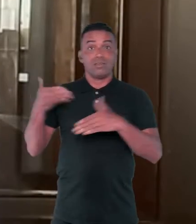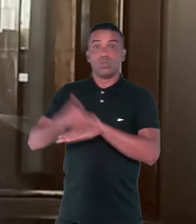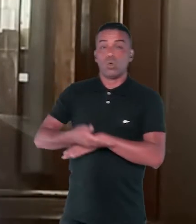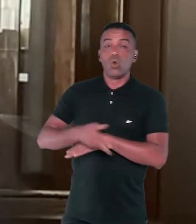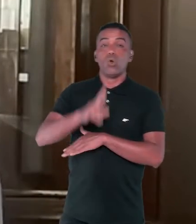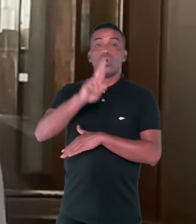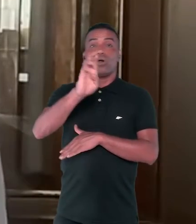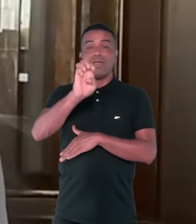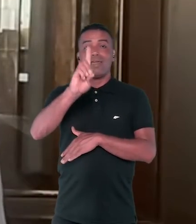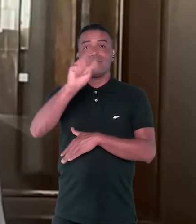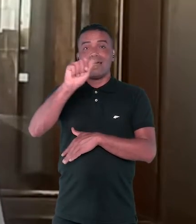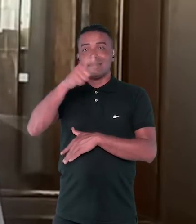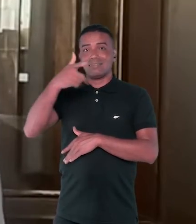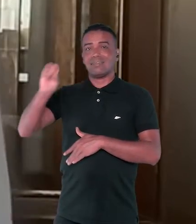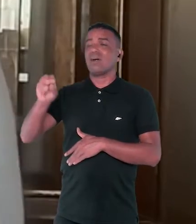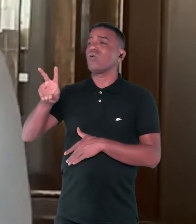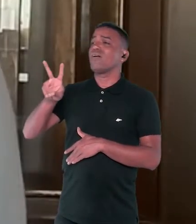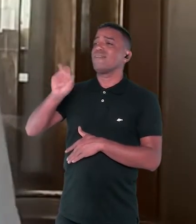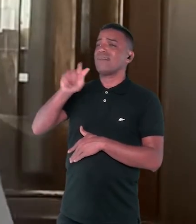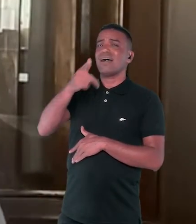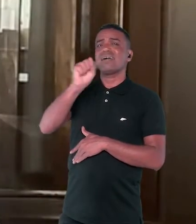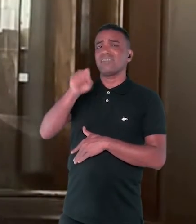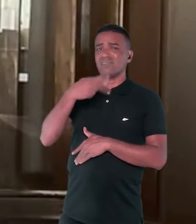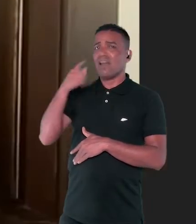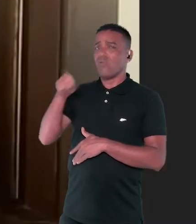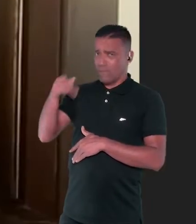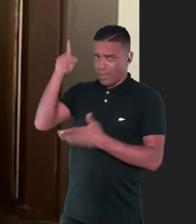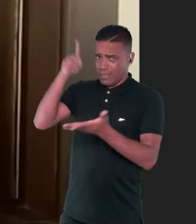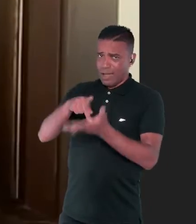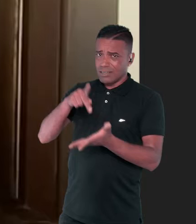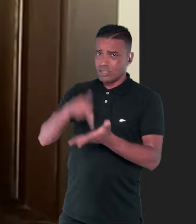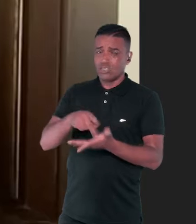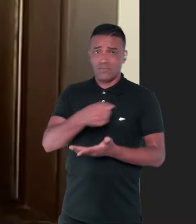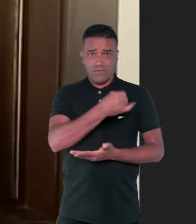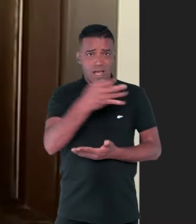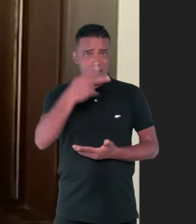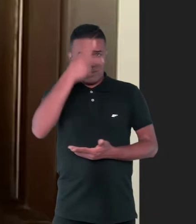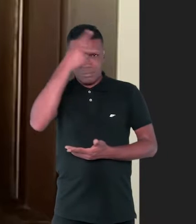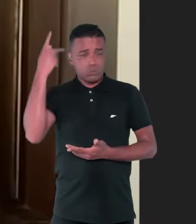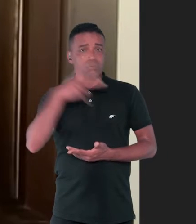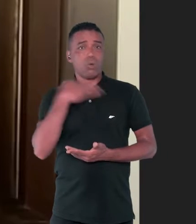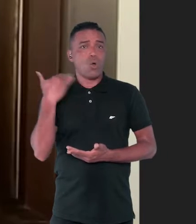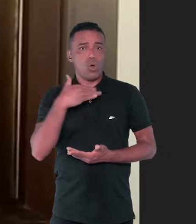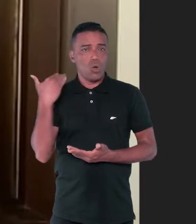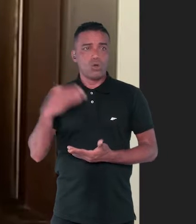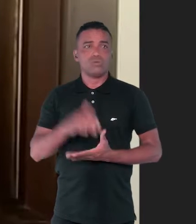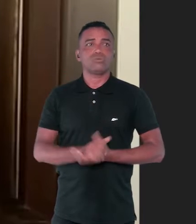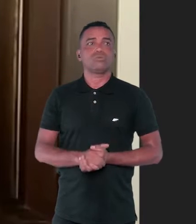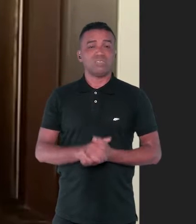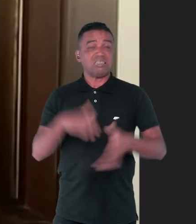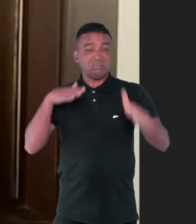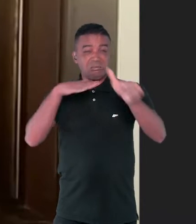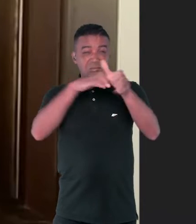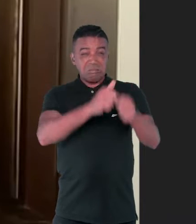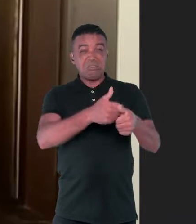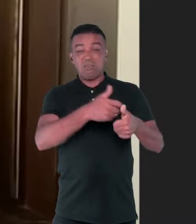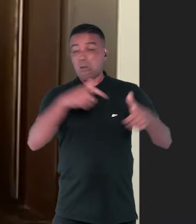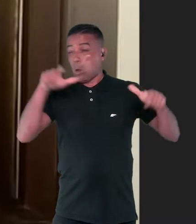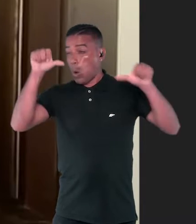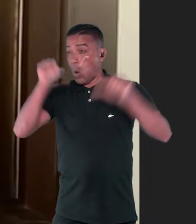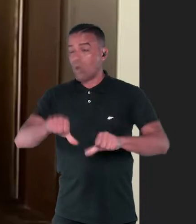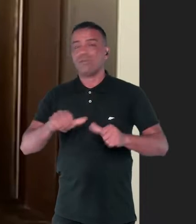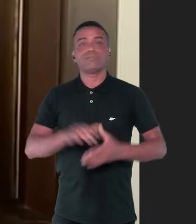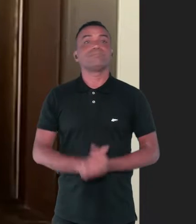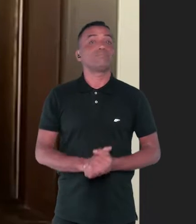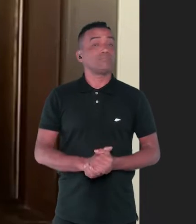redação. Ô, Vargas, esse menino está falando a verdade? Tem muitos mortos. O Vargas falou: tem, um acidente feio.